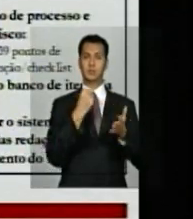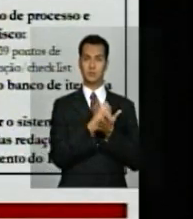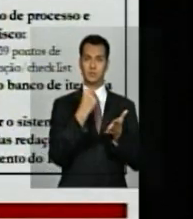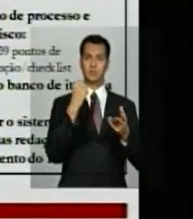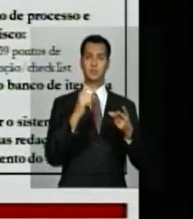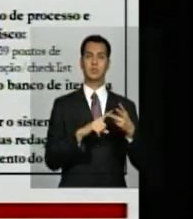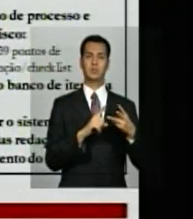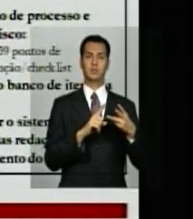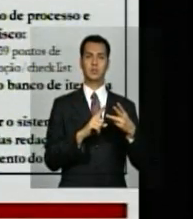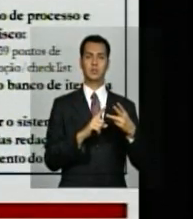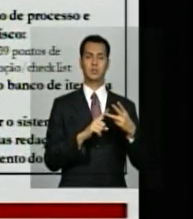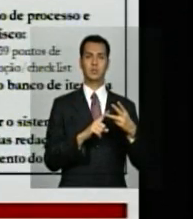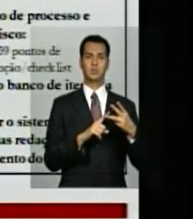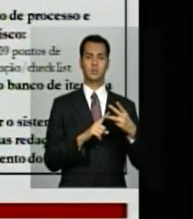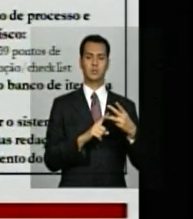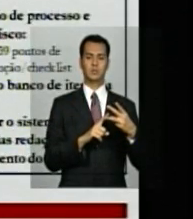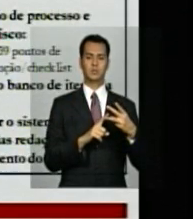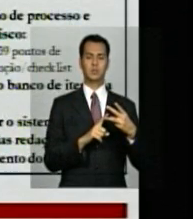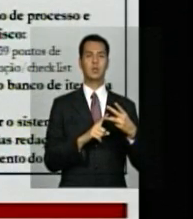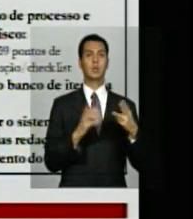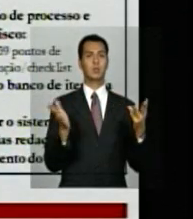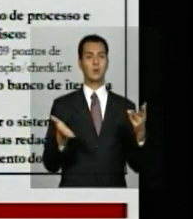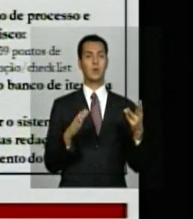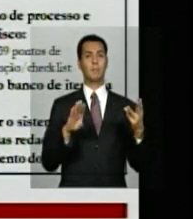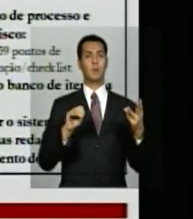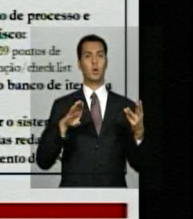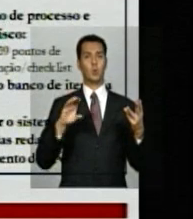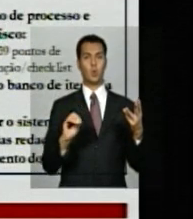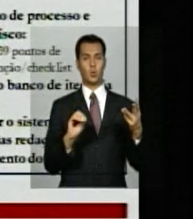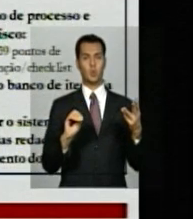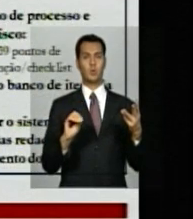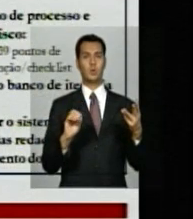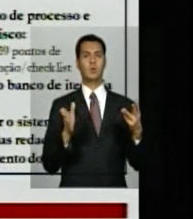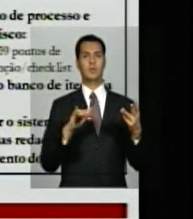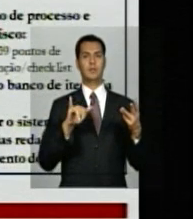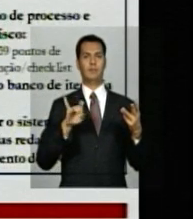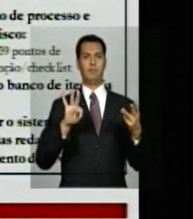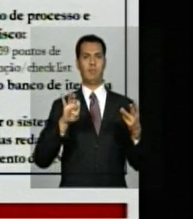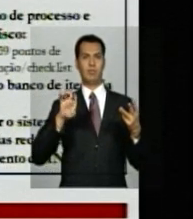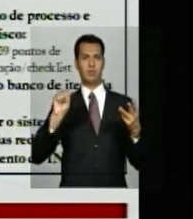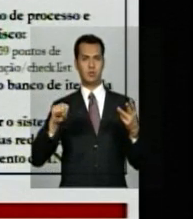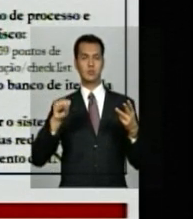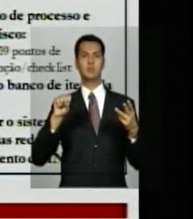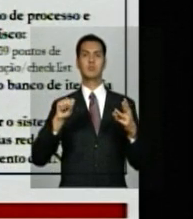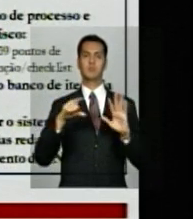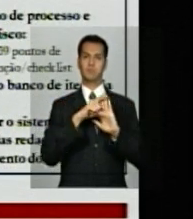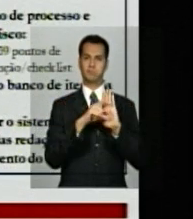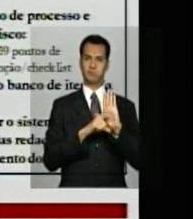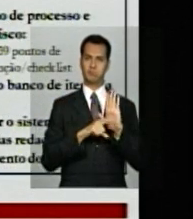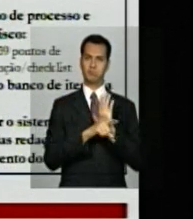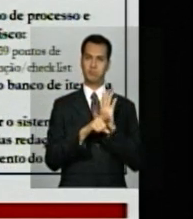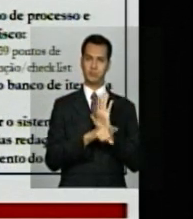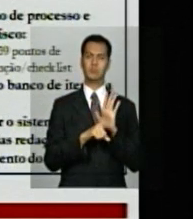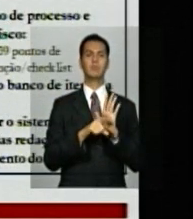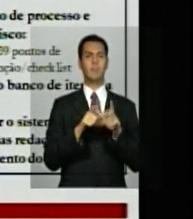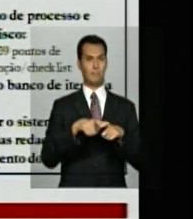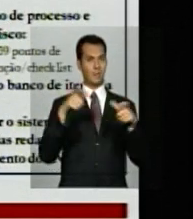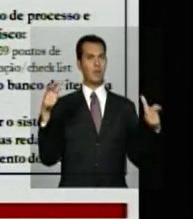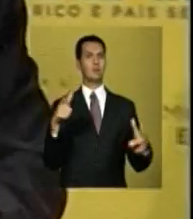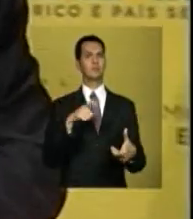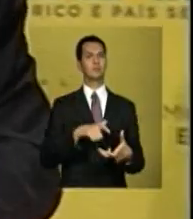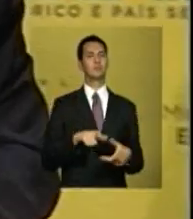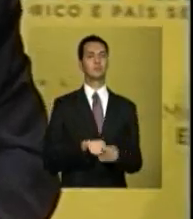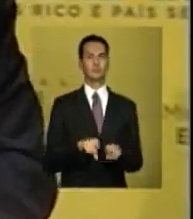e o desafio Logístico nós estamos aumentando o banco de itens da prova eh o outro problema